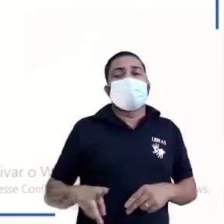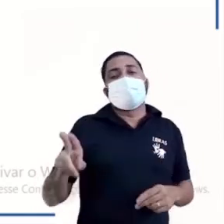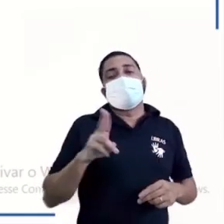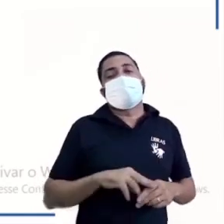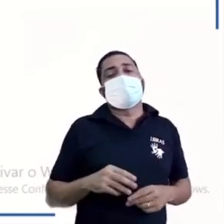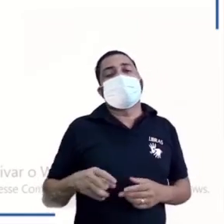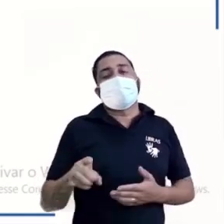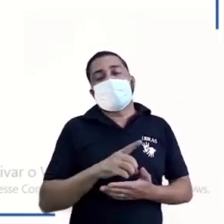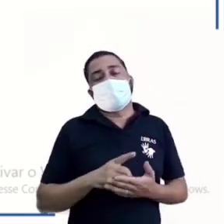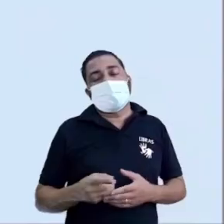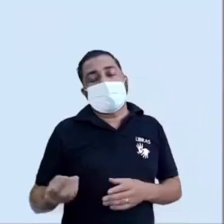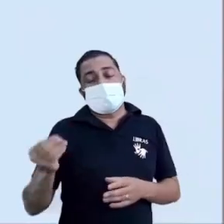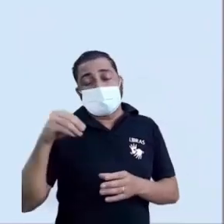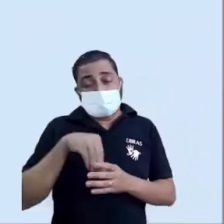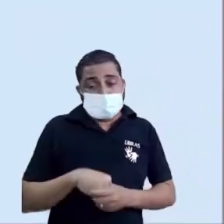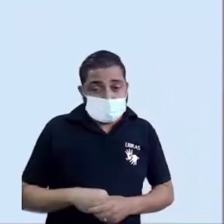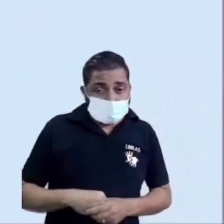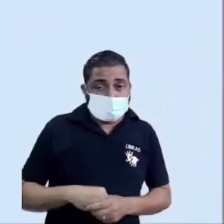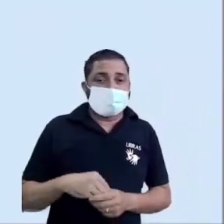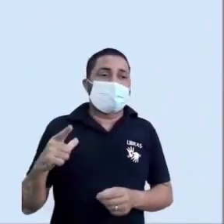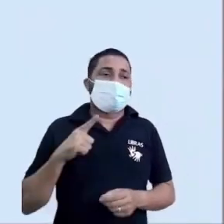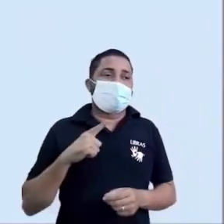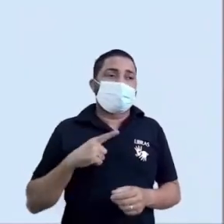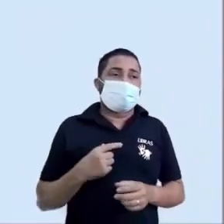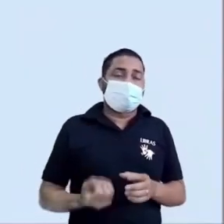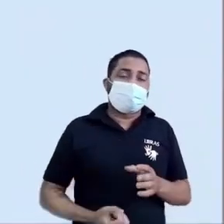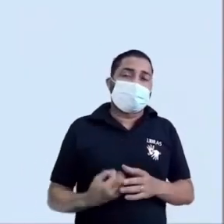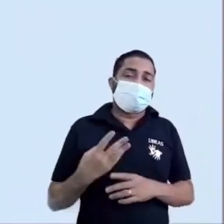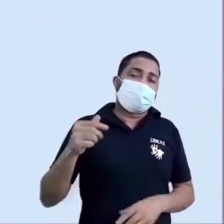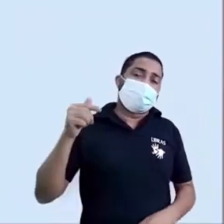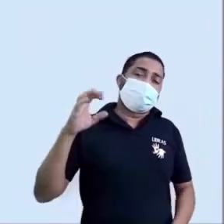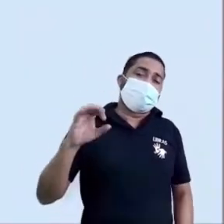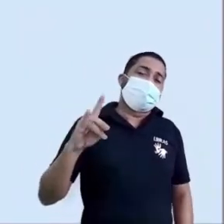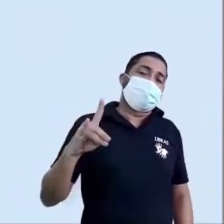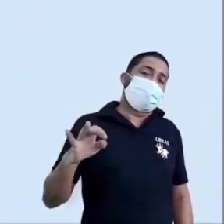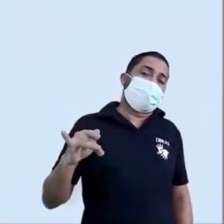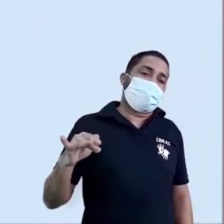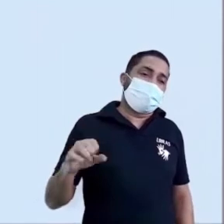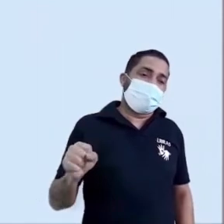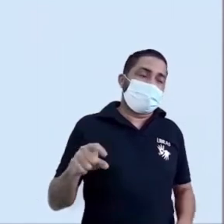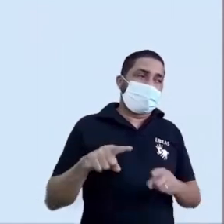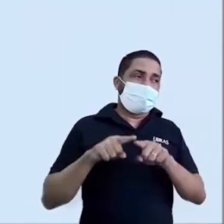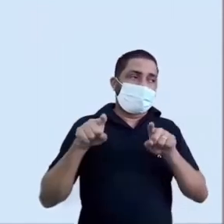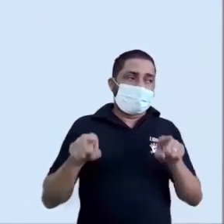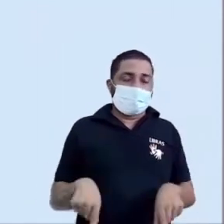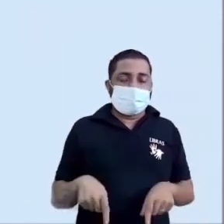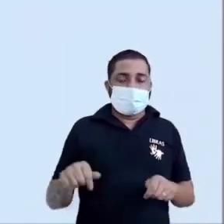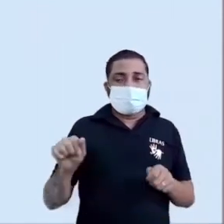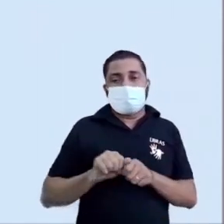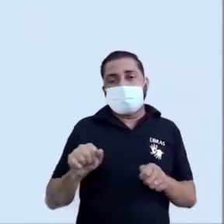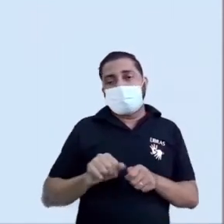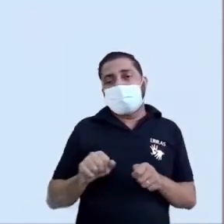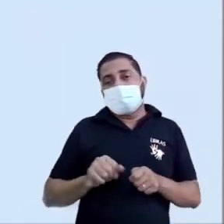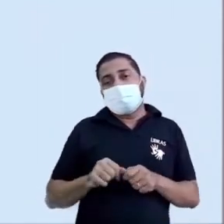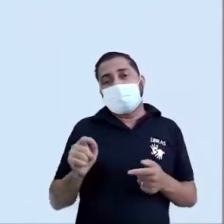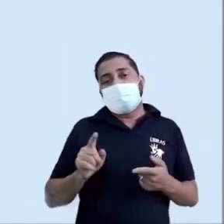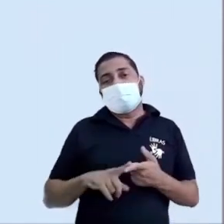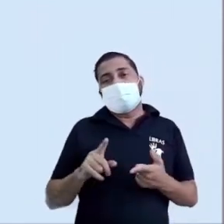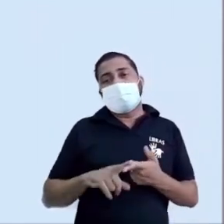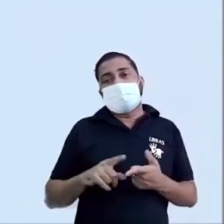no design de interiores para a elaboração de croquis, para a elaboração de projetos de montagem, né?